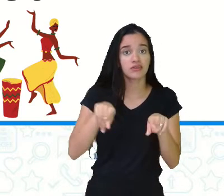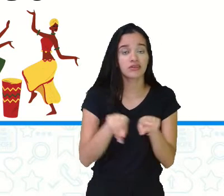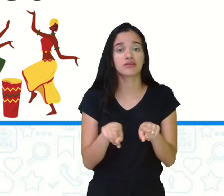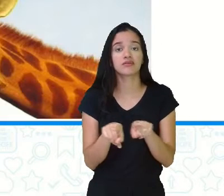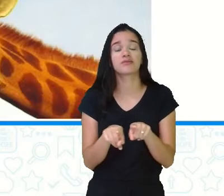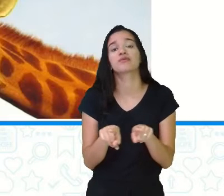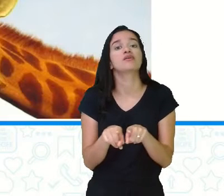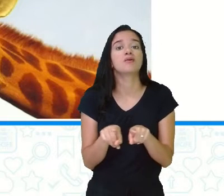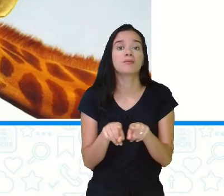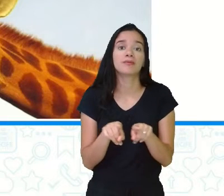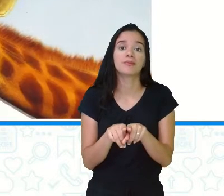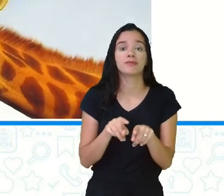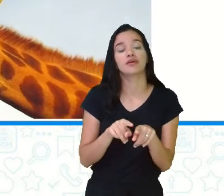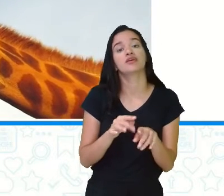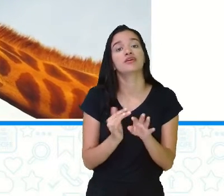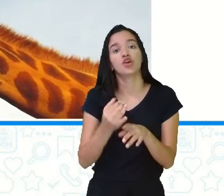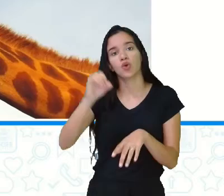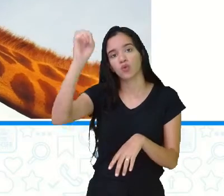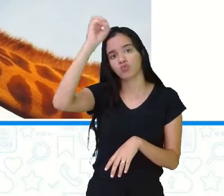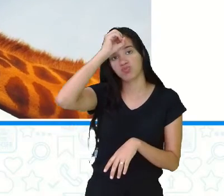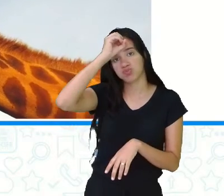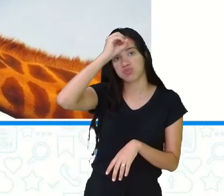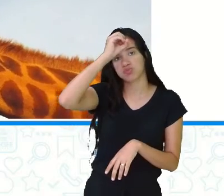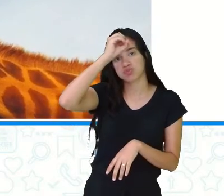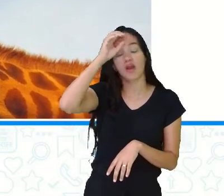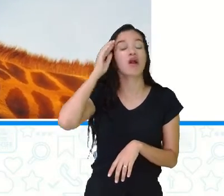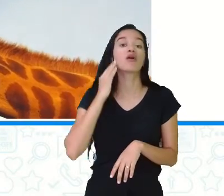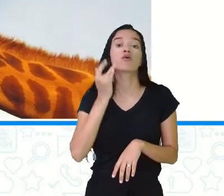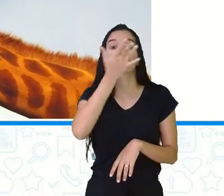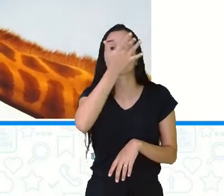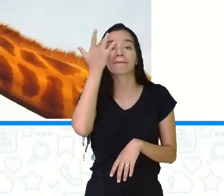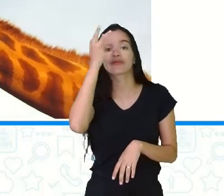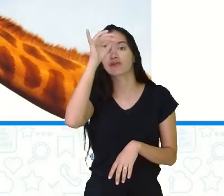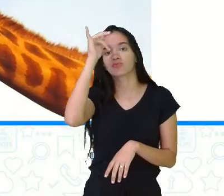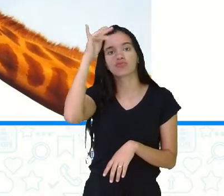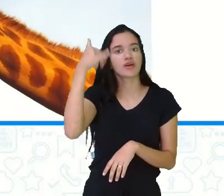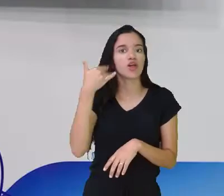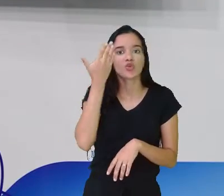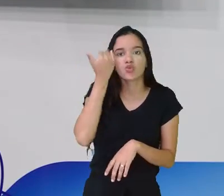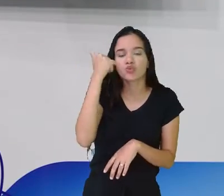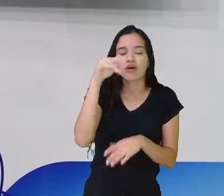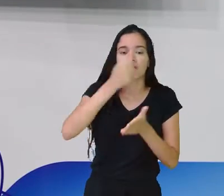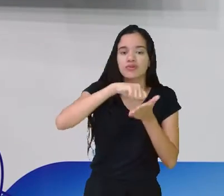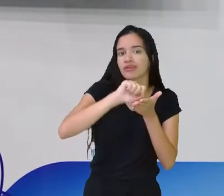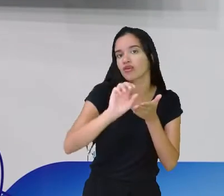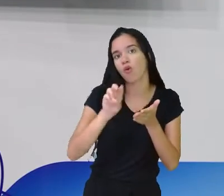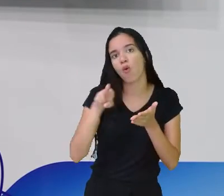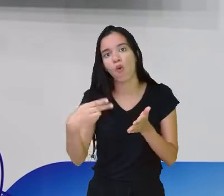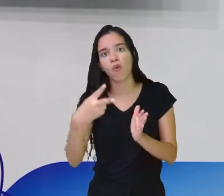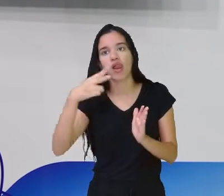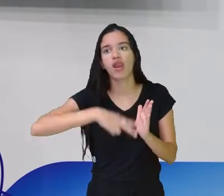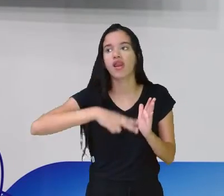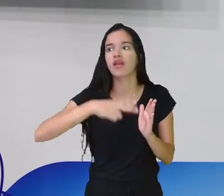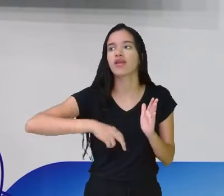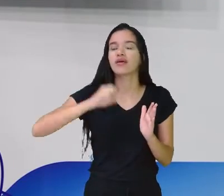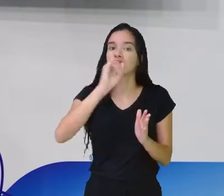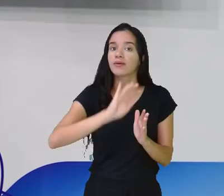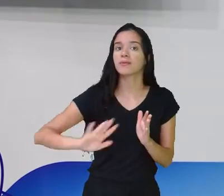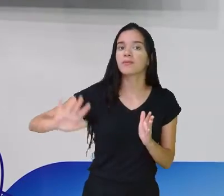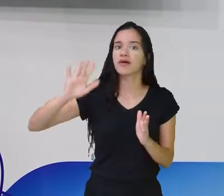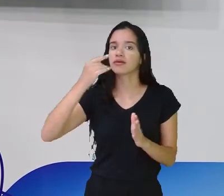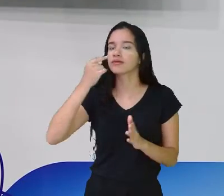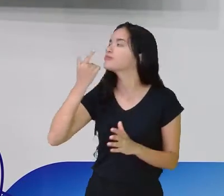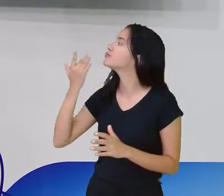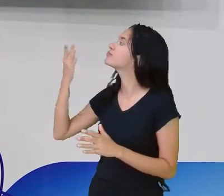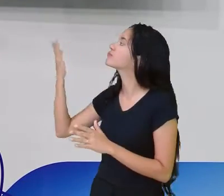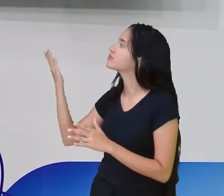o analfabetismo. Analfabetismo é quando a pessoa não sabe ler e escrever, tá? Eu trouxe aí algumas imagens de animais,